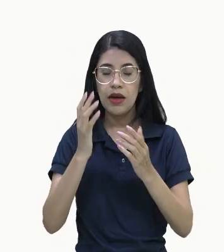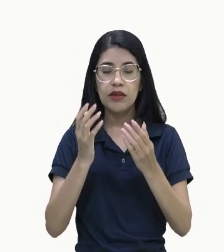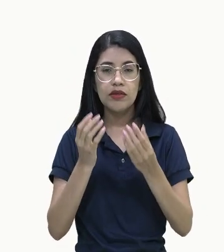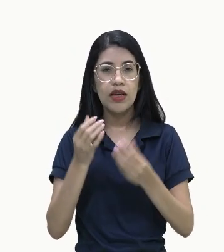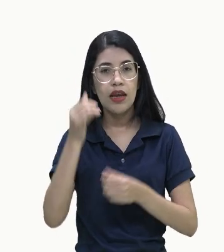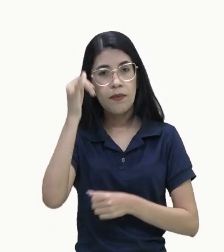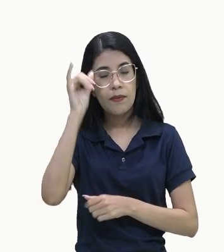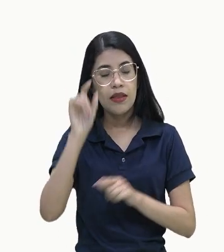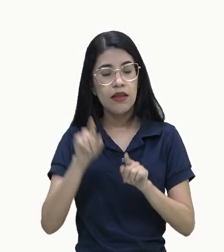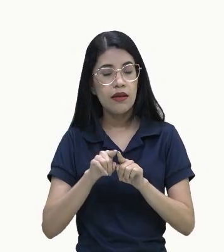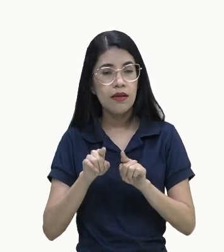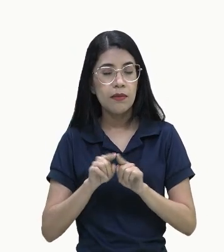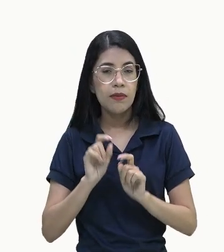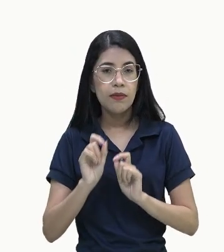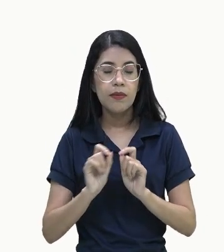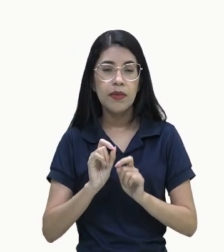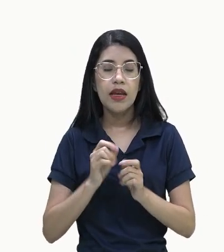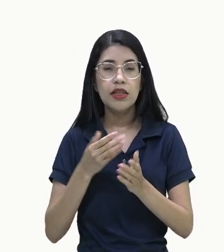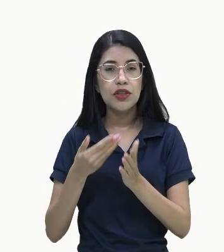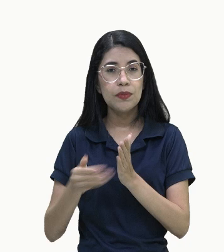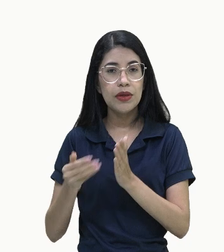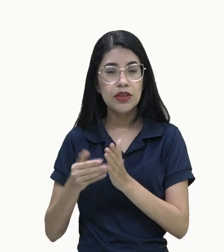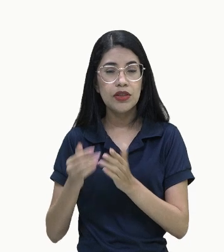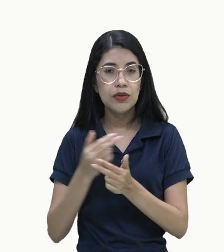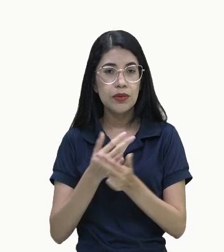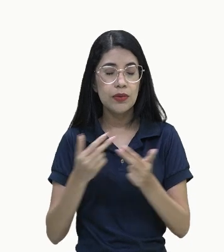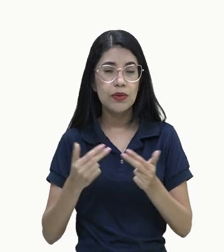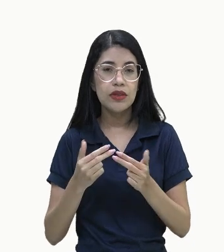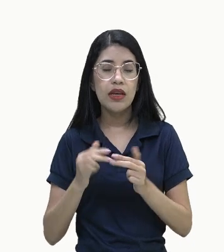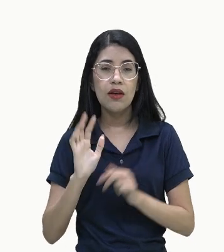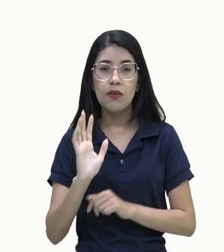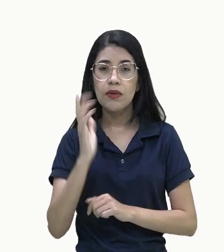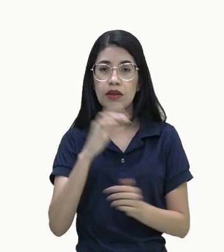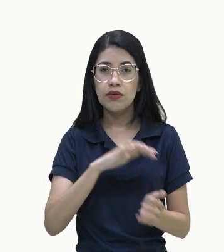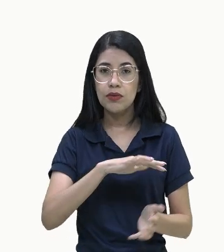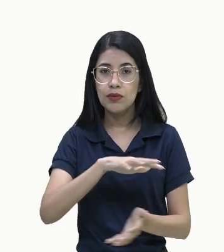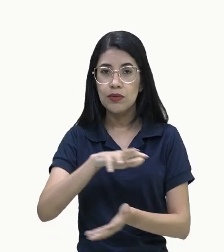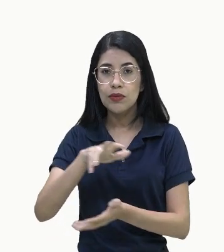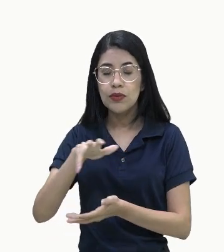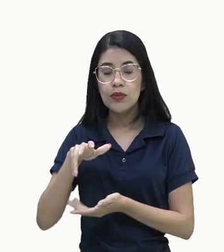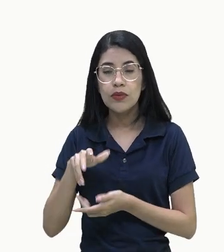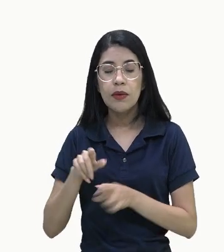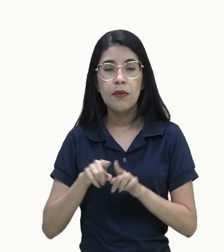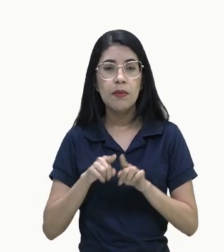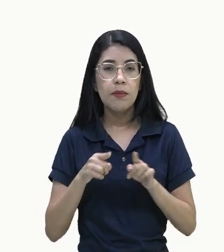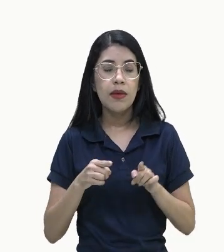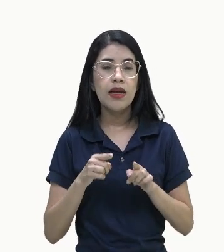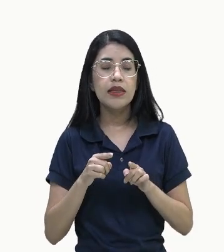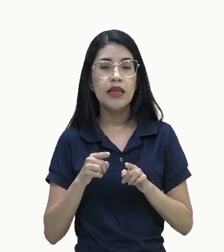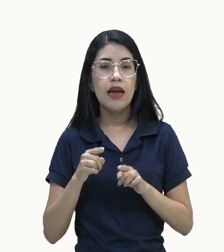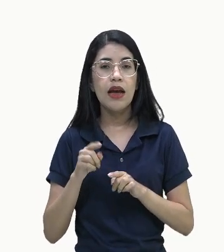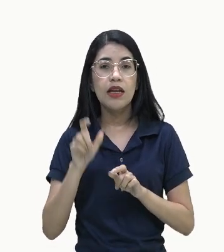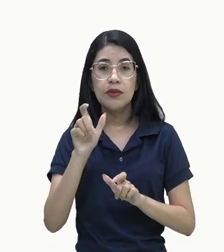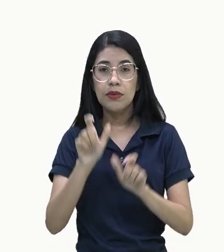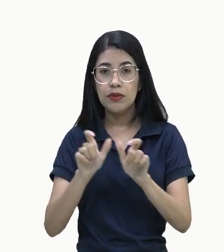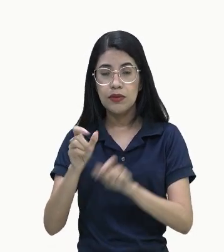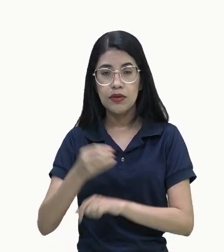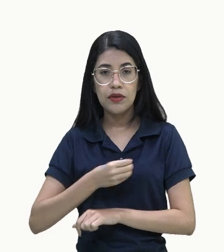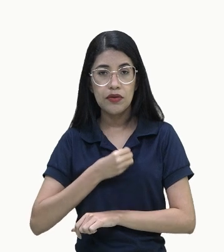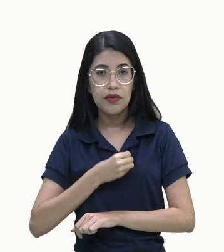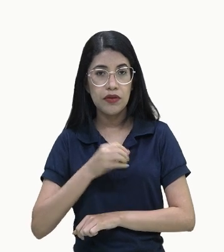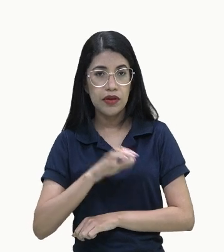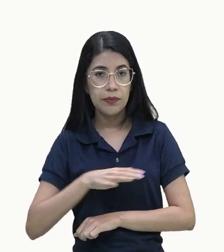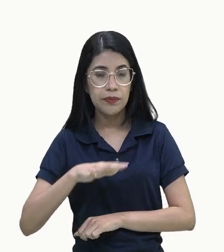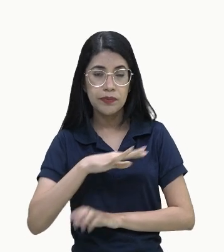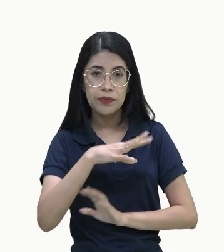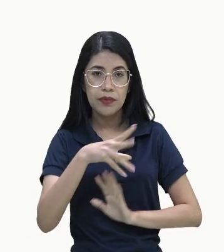extremos que têm ocorrido em escala global, mas que, para quem é amazônida,